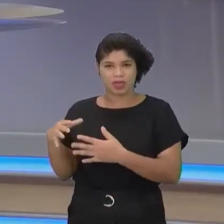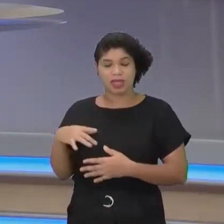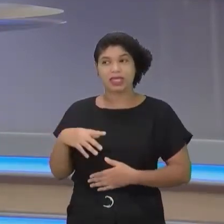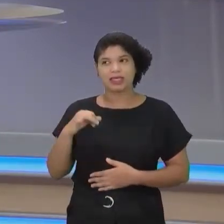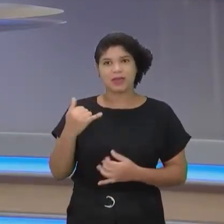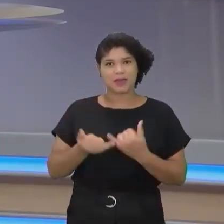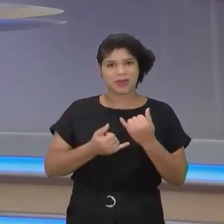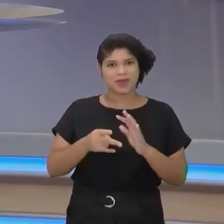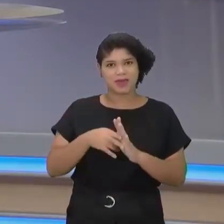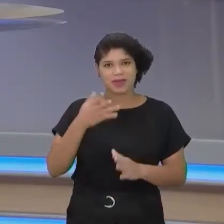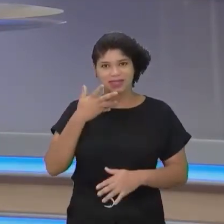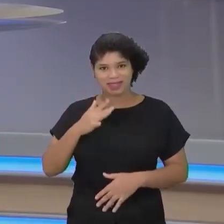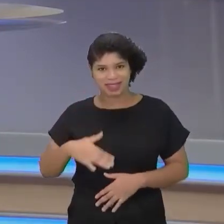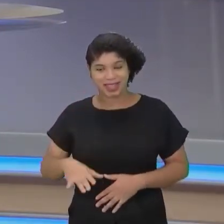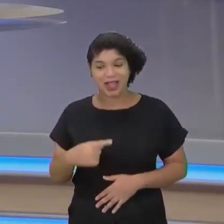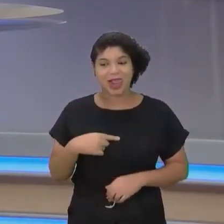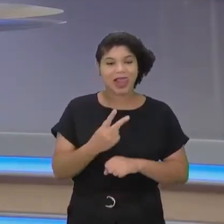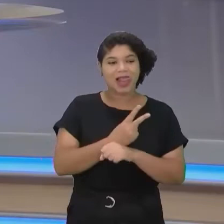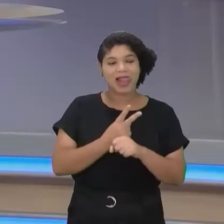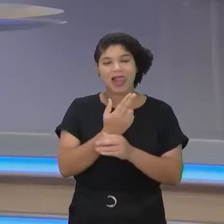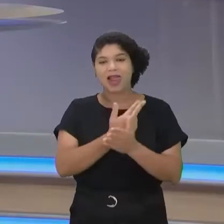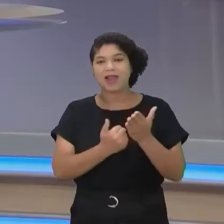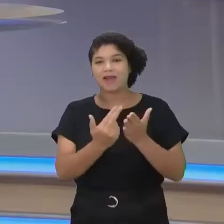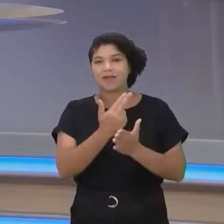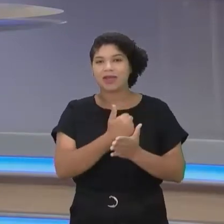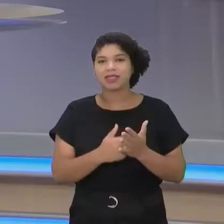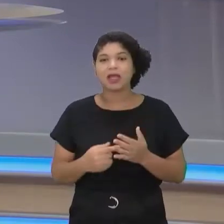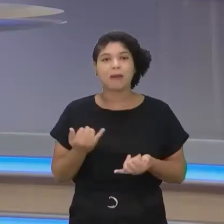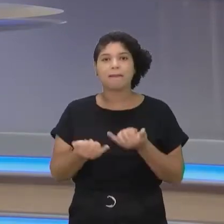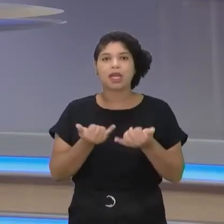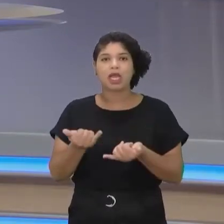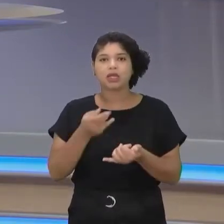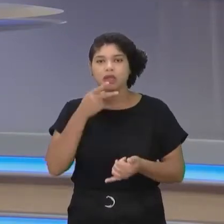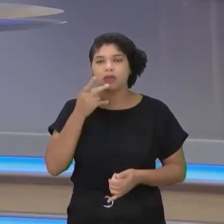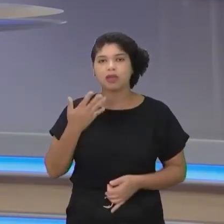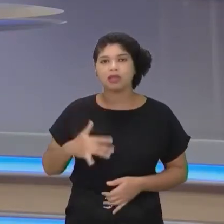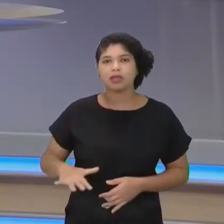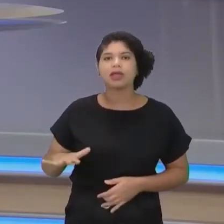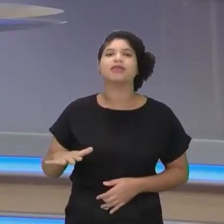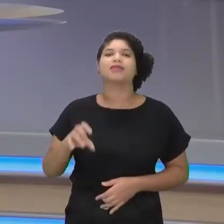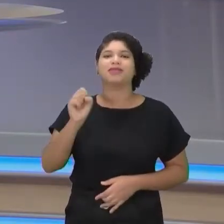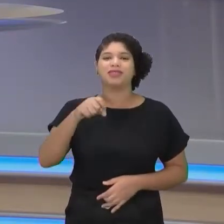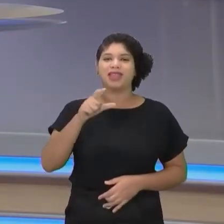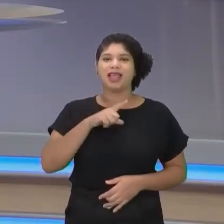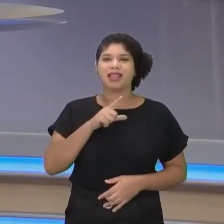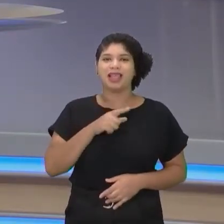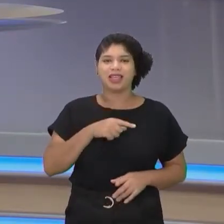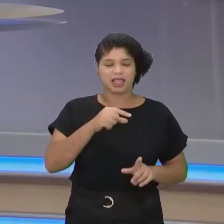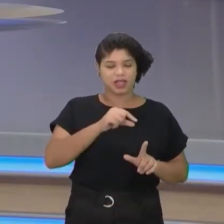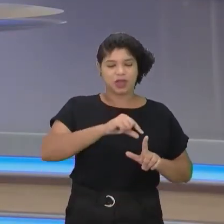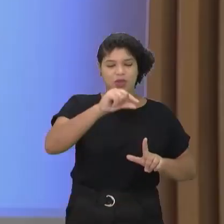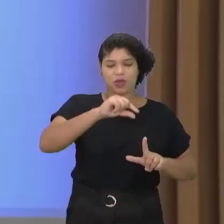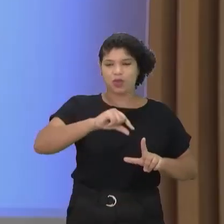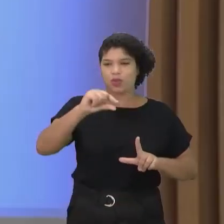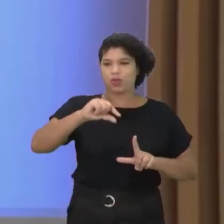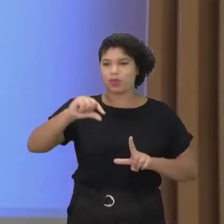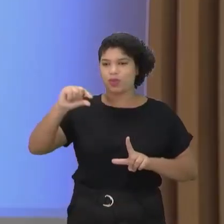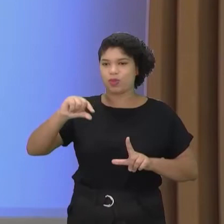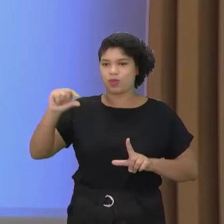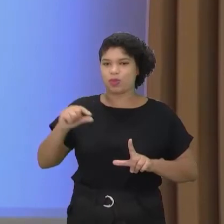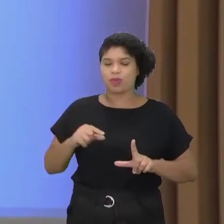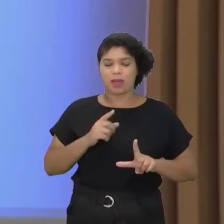criança, até quando a gente procura imagem para montar aula, você coloca brinquedo, quase sempre aparece um. Então, e daí